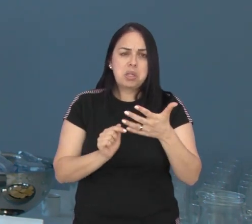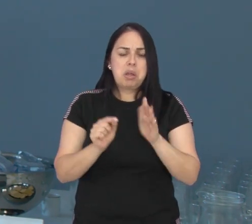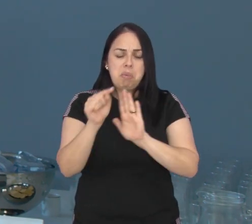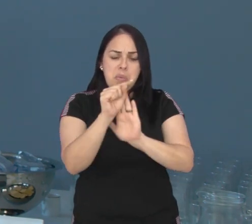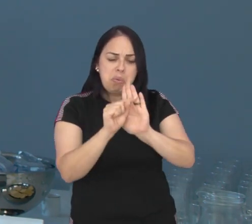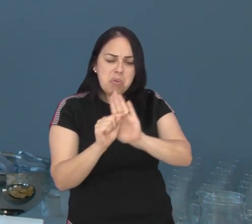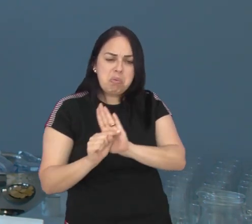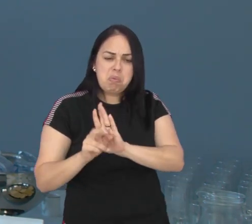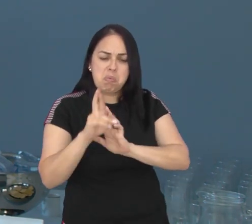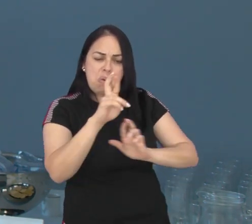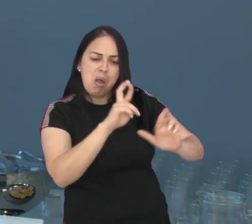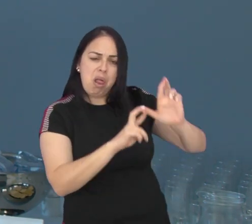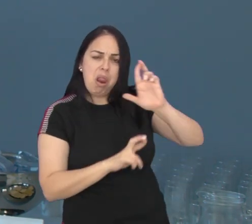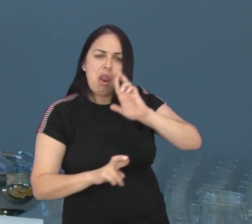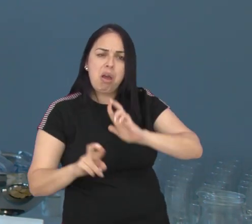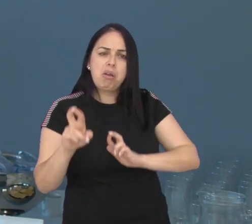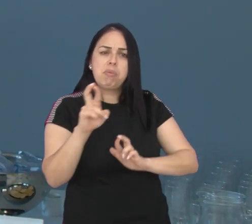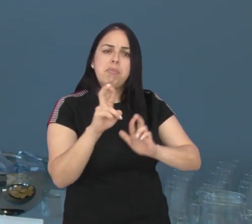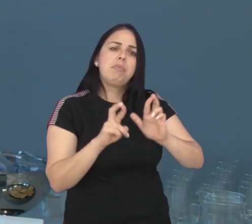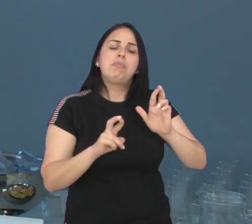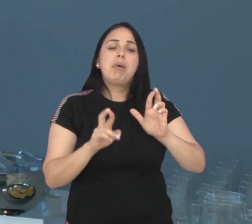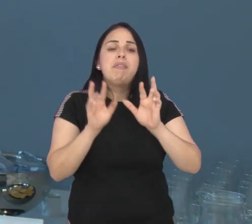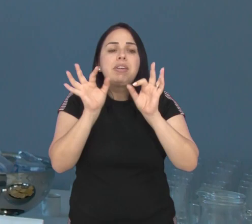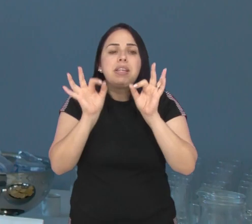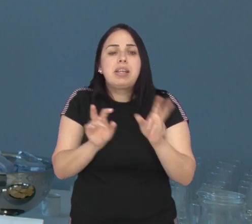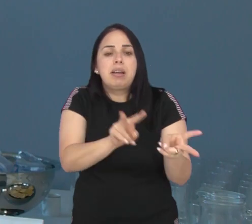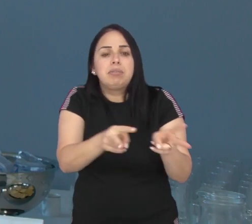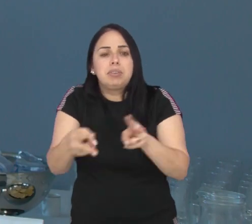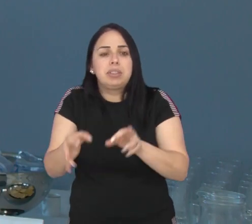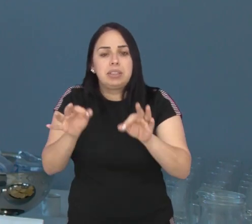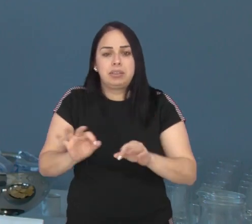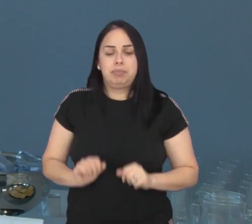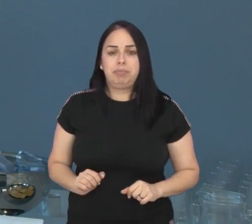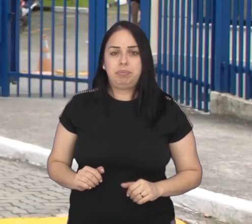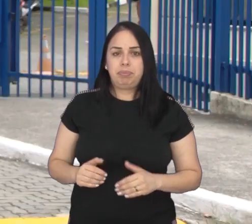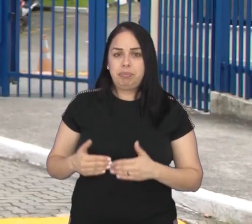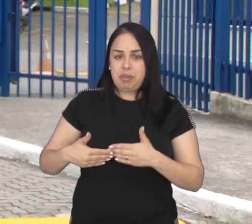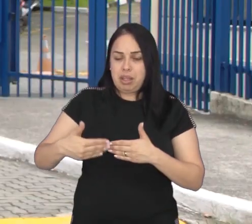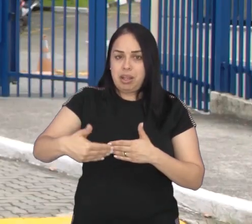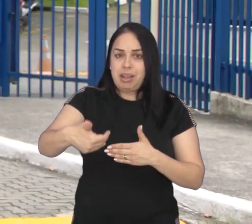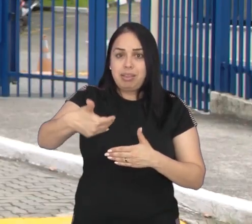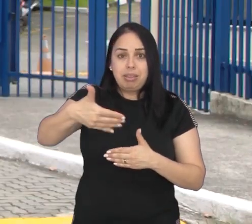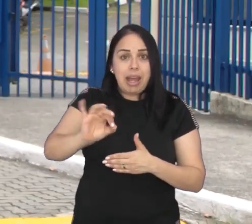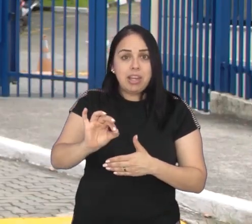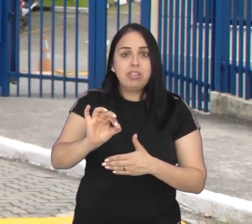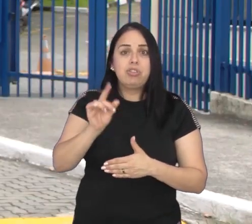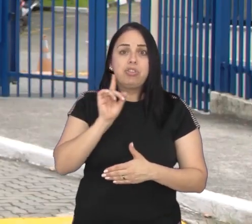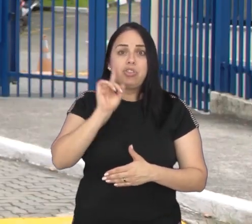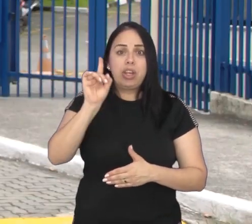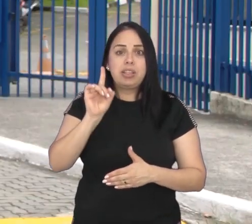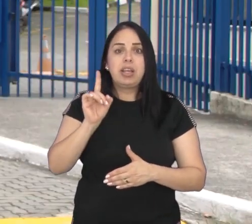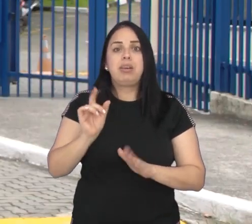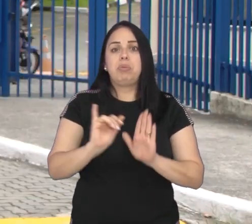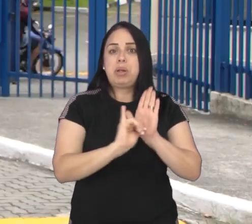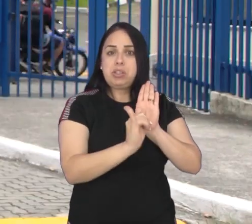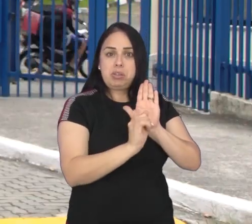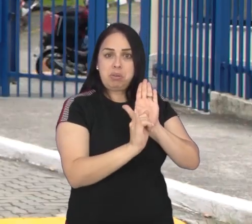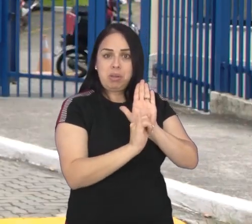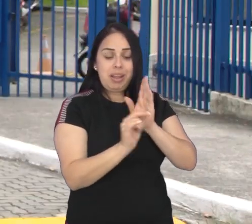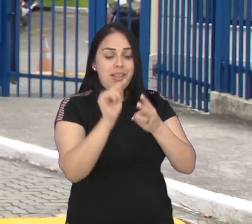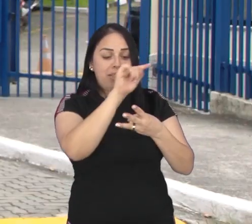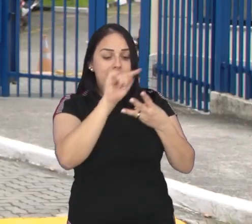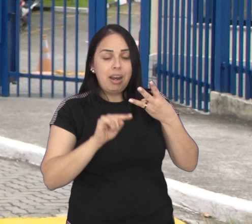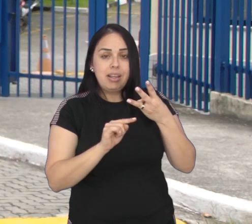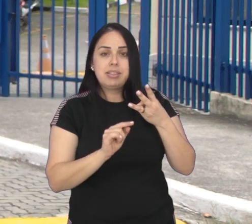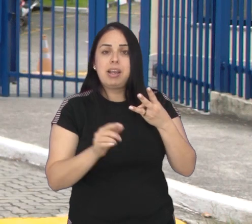seu serviço de investigação também, para que tudo isso aconteça da melhor maneira possível. Nos próximos 10 dias, 3 editais de